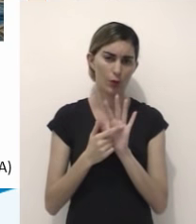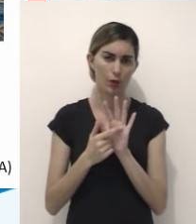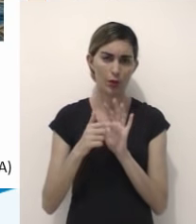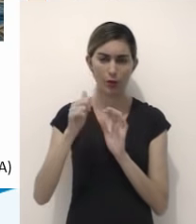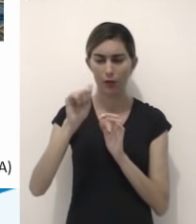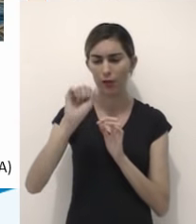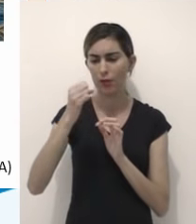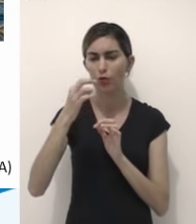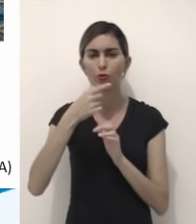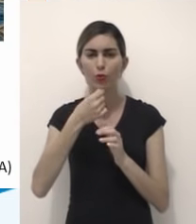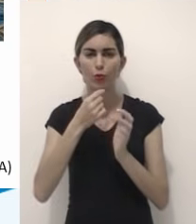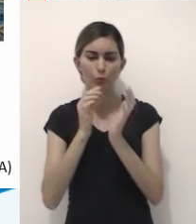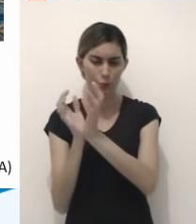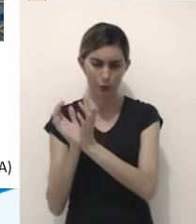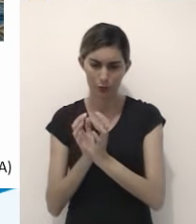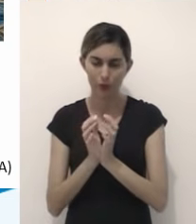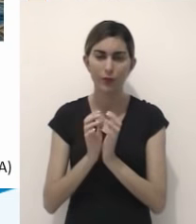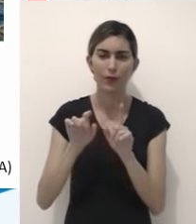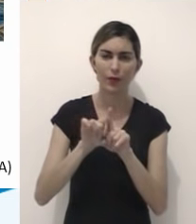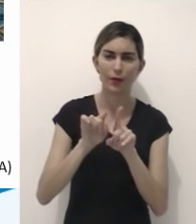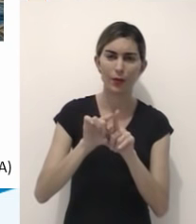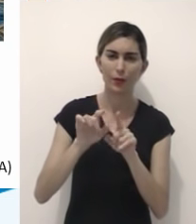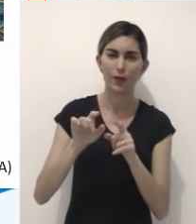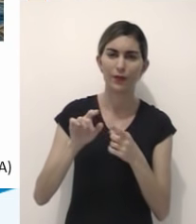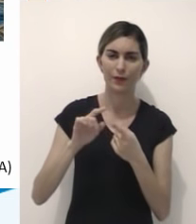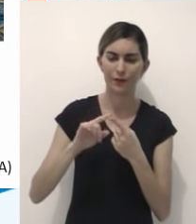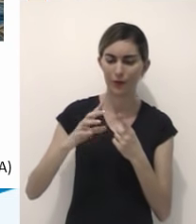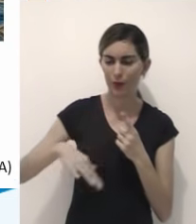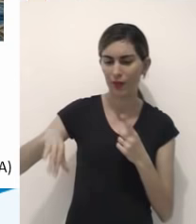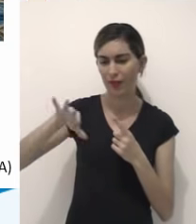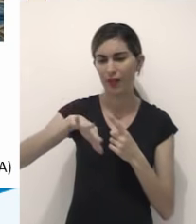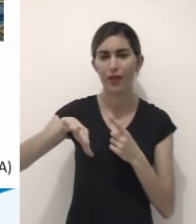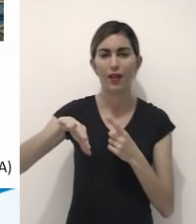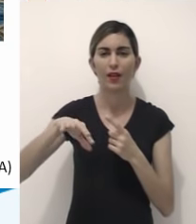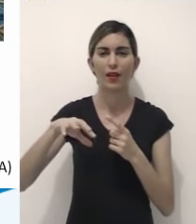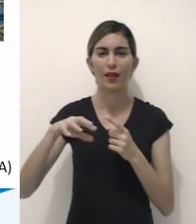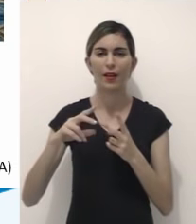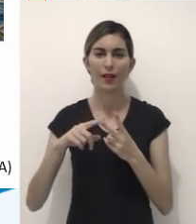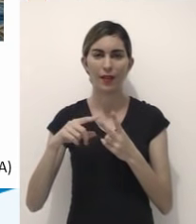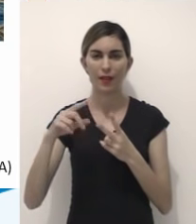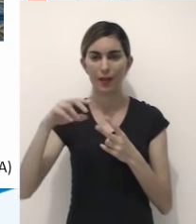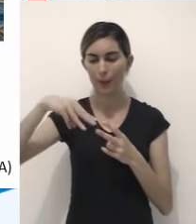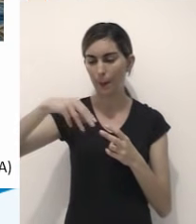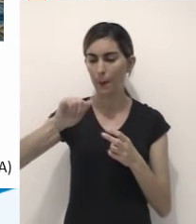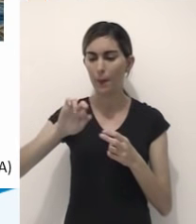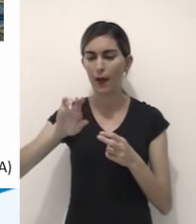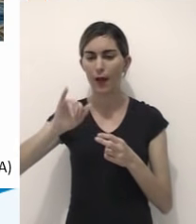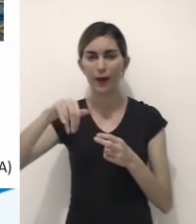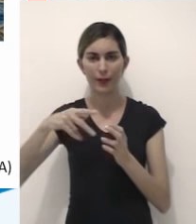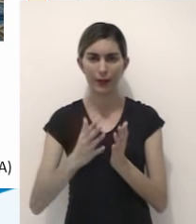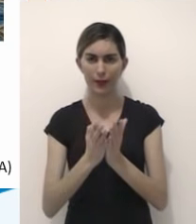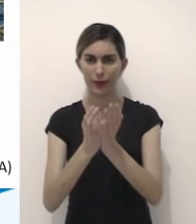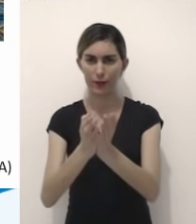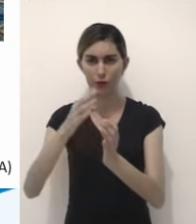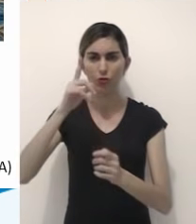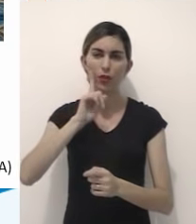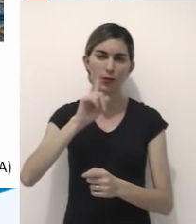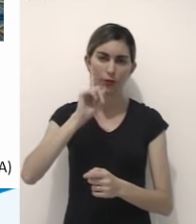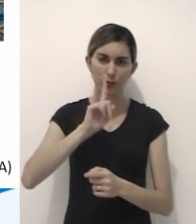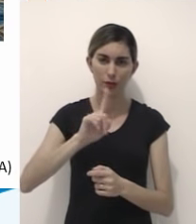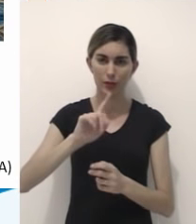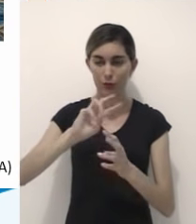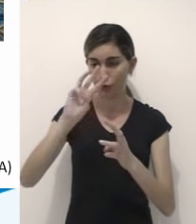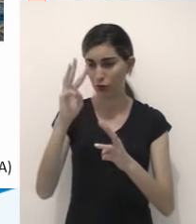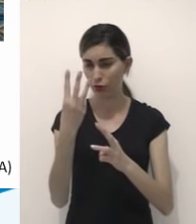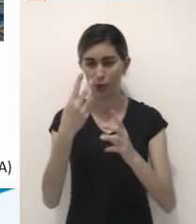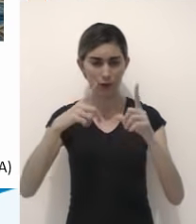mostrando os astronautas e o módulo Columbia, que foram resgatados pela Marinha dos Estados Unidos.